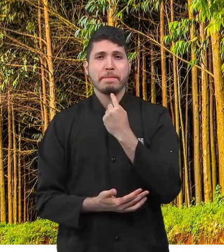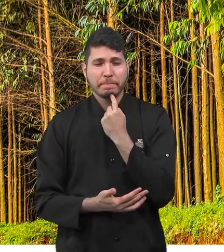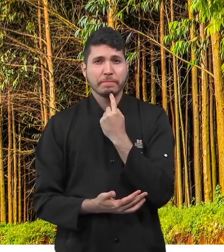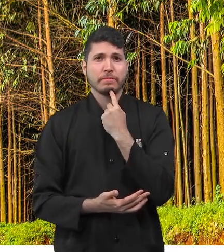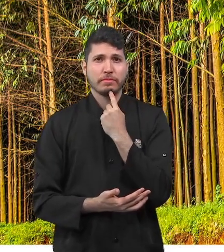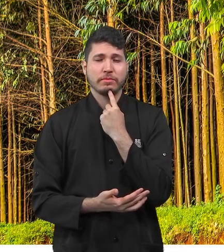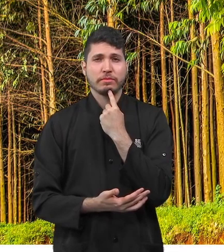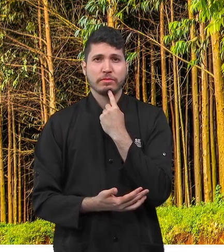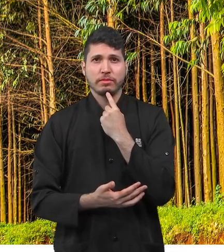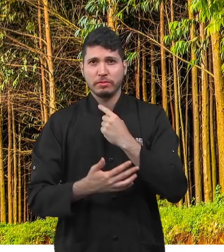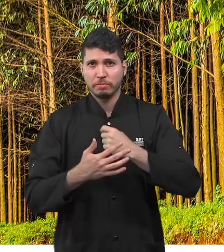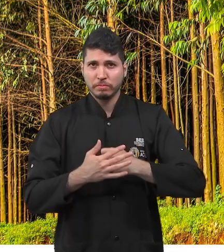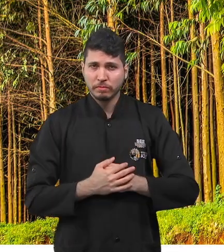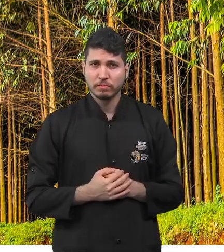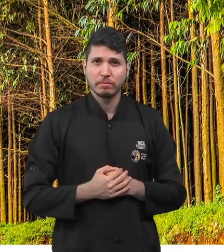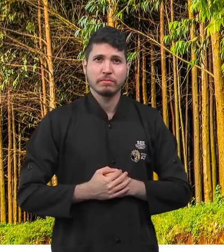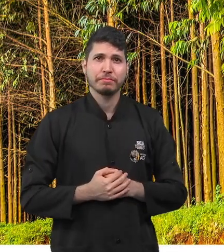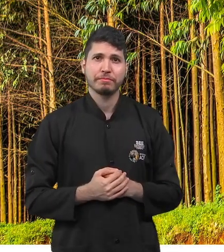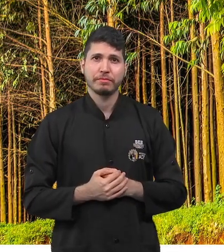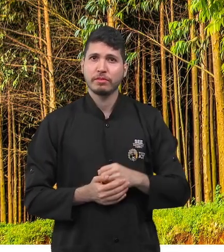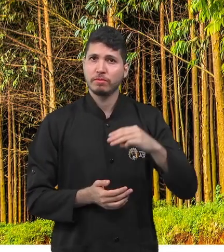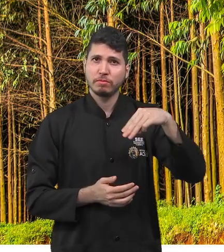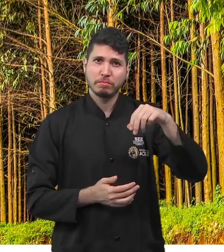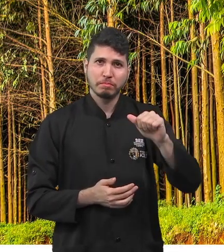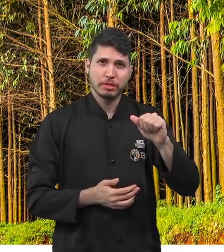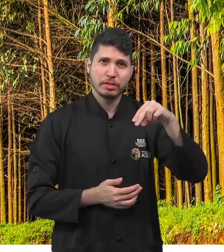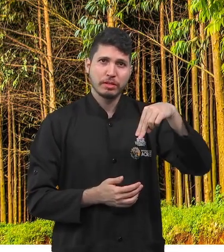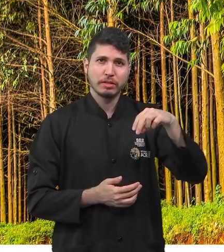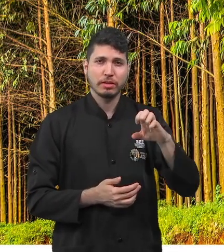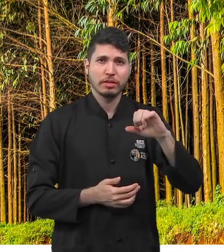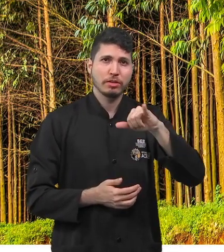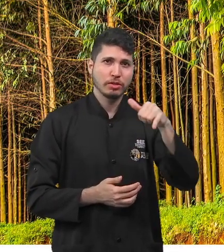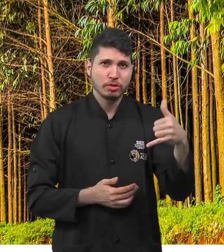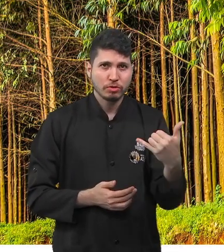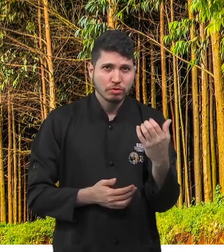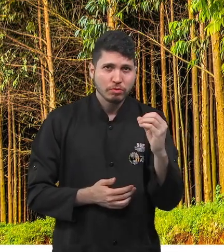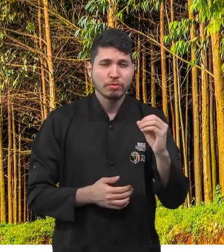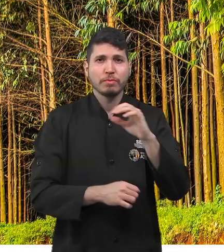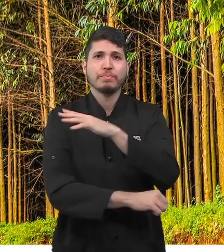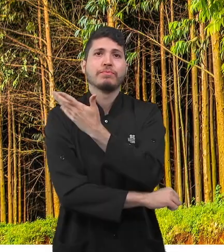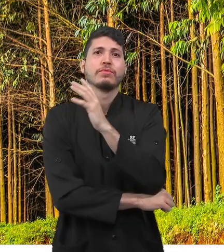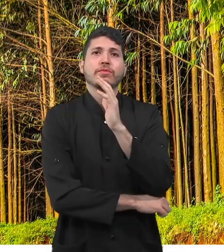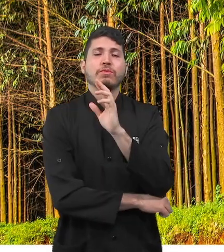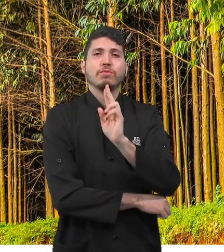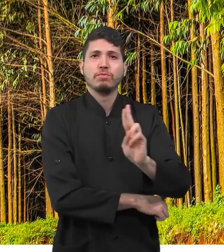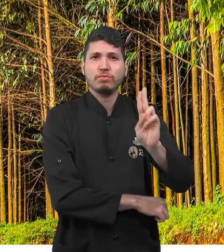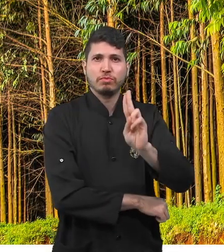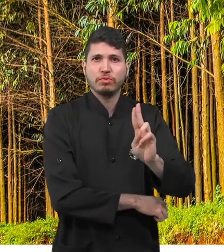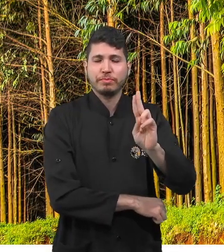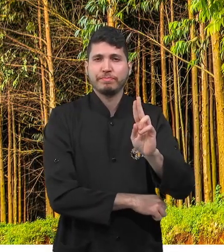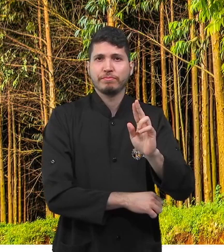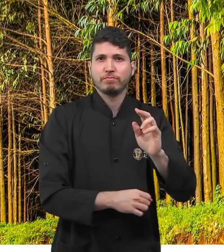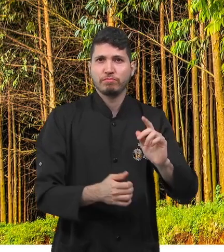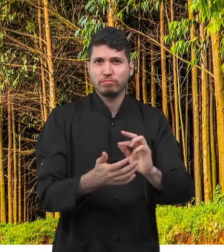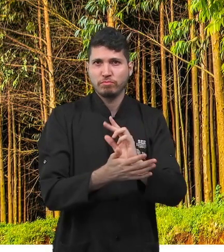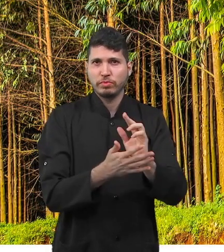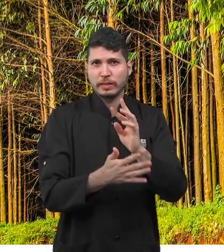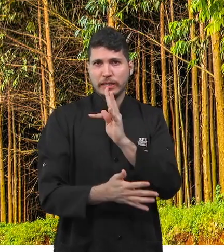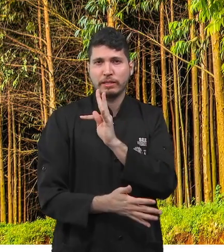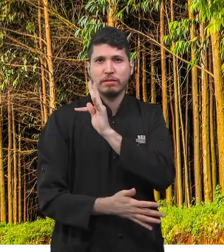tem essa responsabilidade de adotar um conjunto de técnicas para garantir